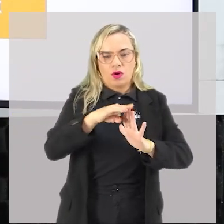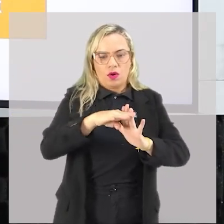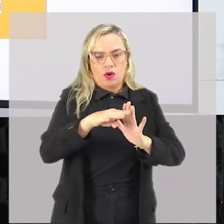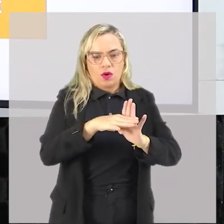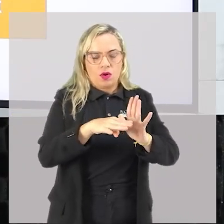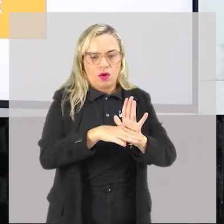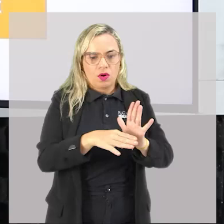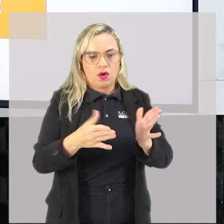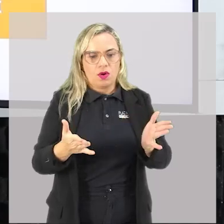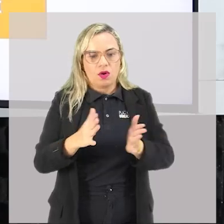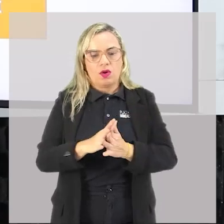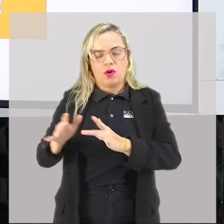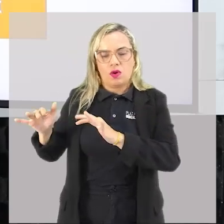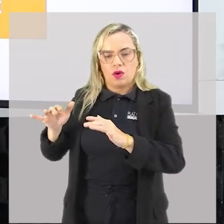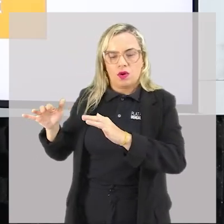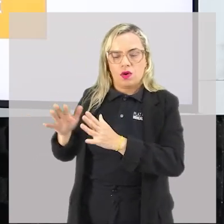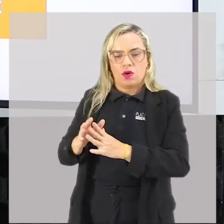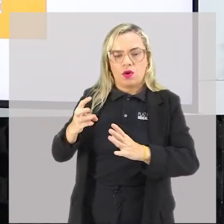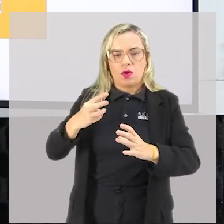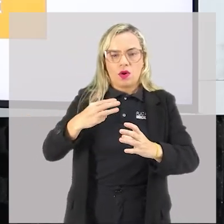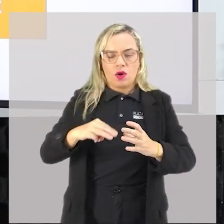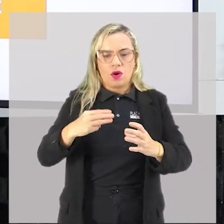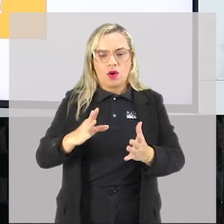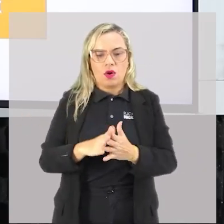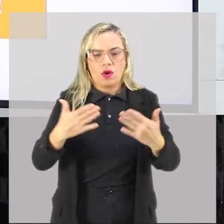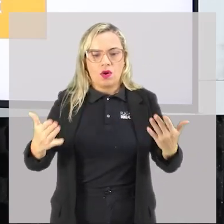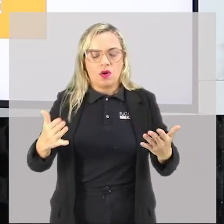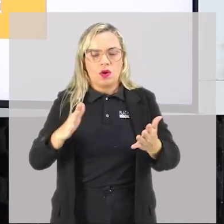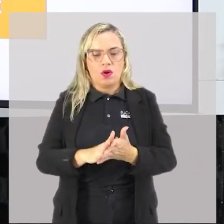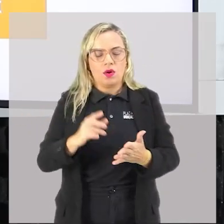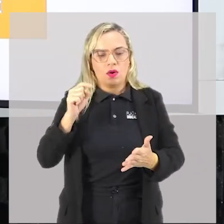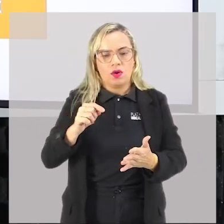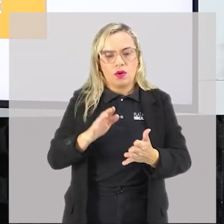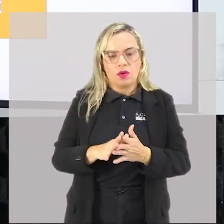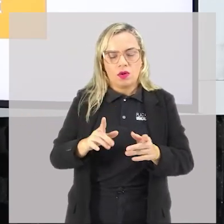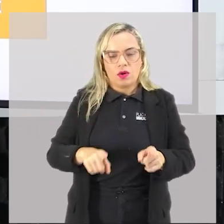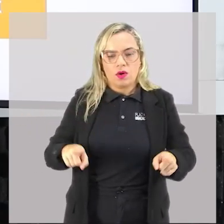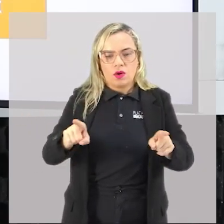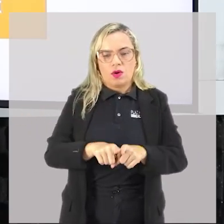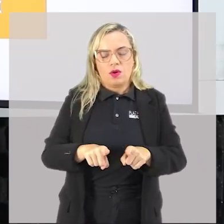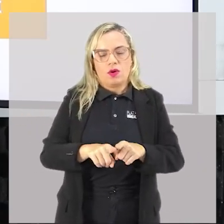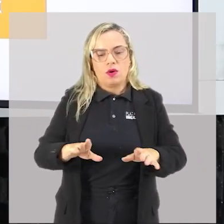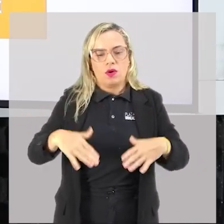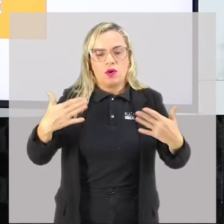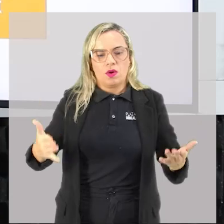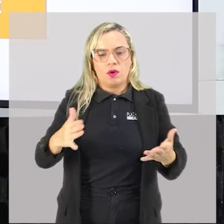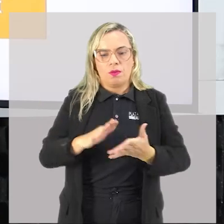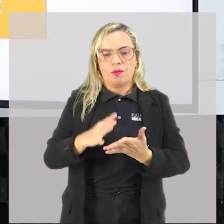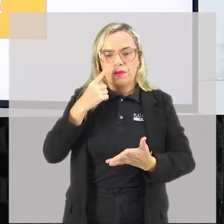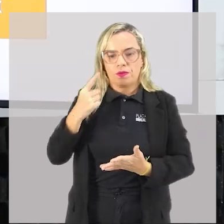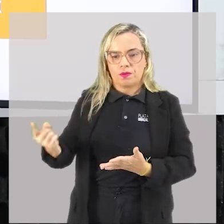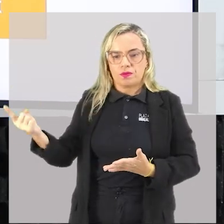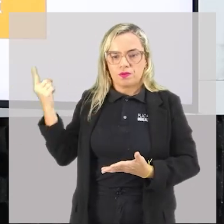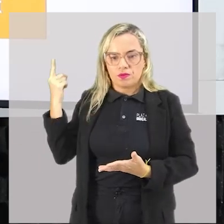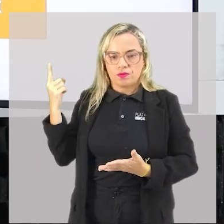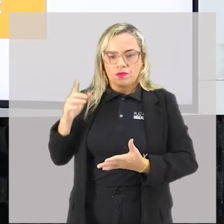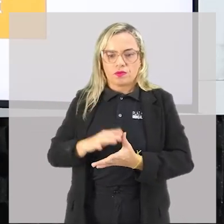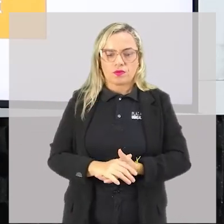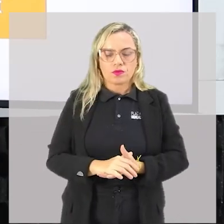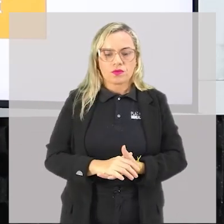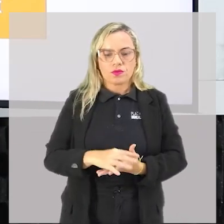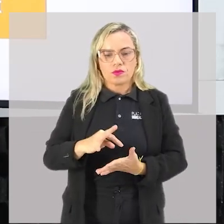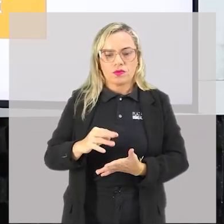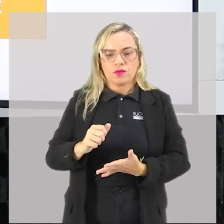né, em chats, em programas de entrevista. Eles se tornaram, né, os programas de talk show se tornaram populares